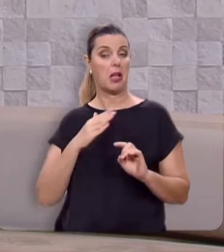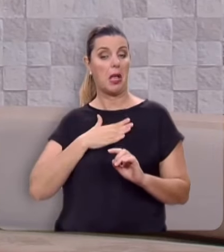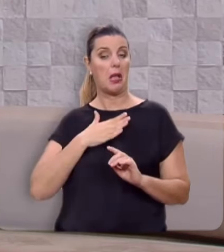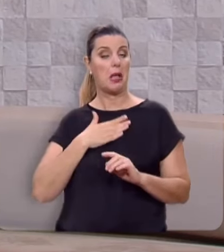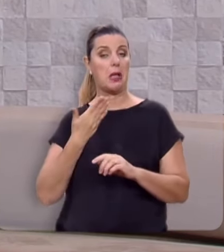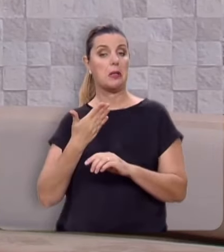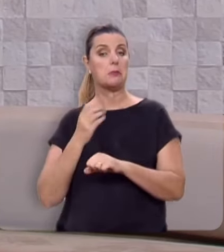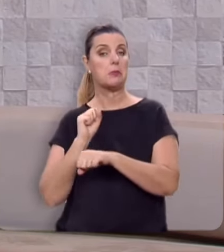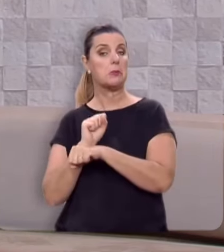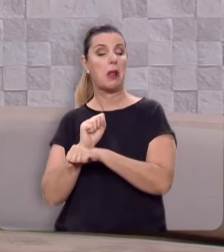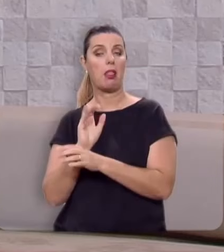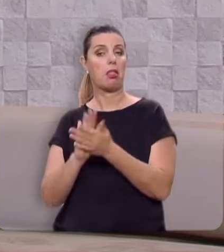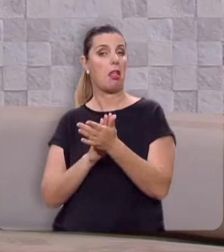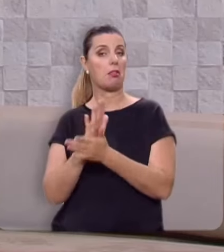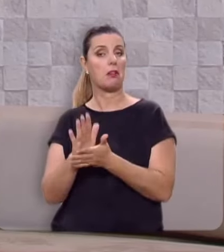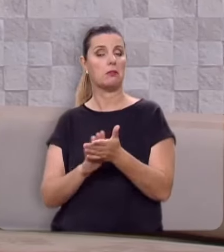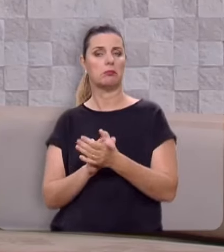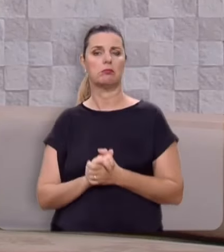inesperada.